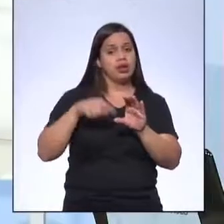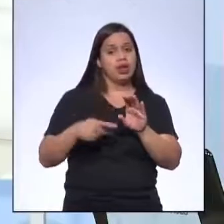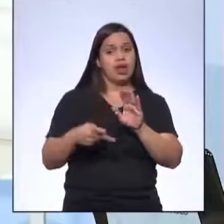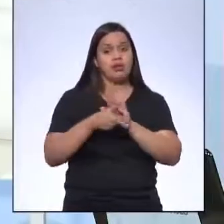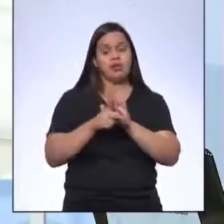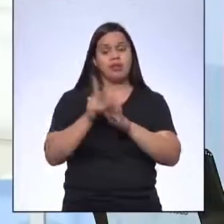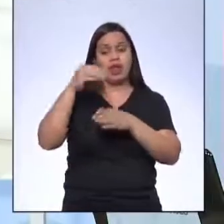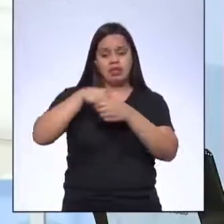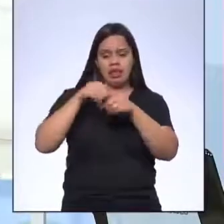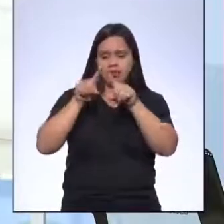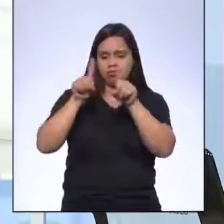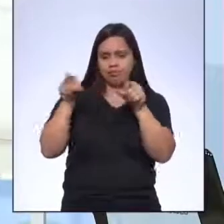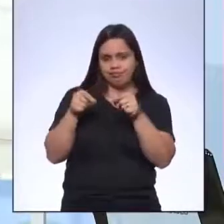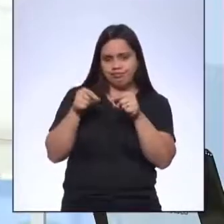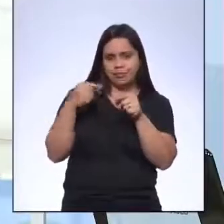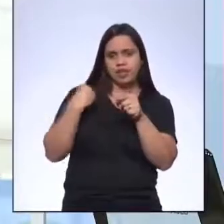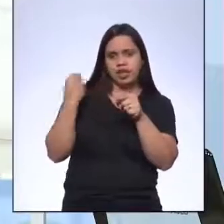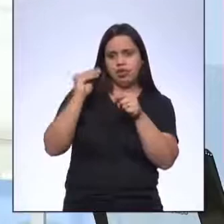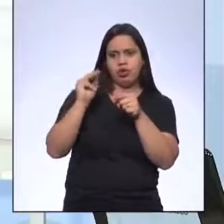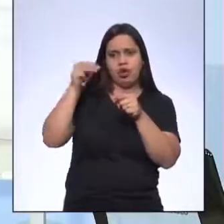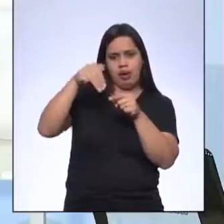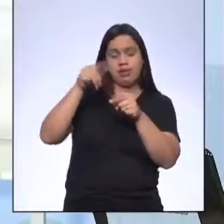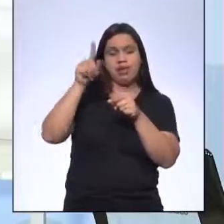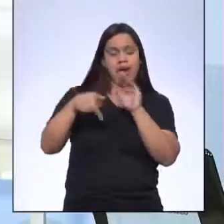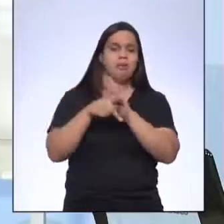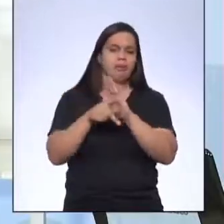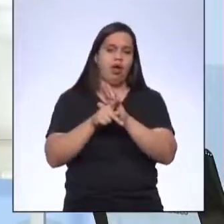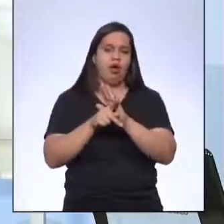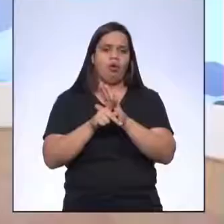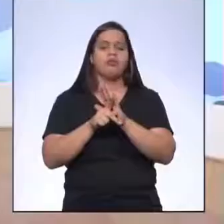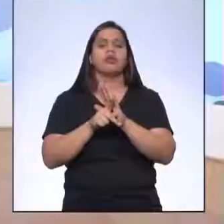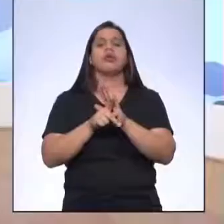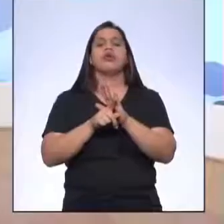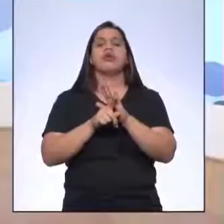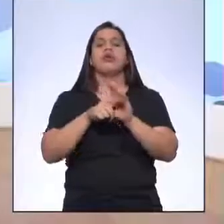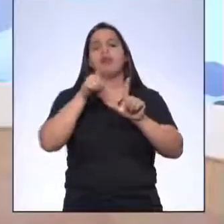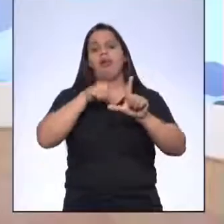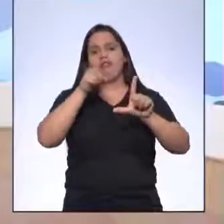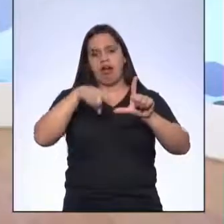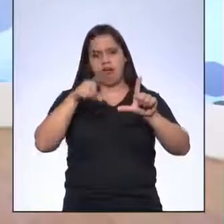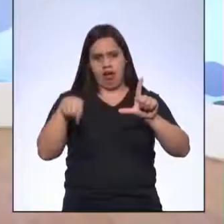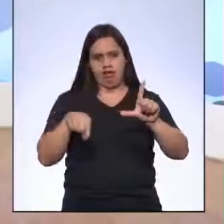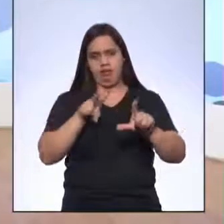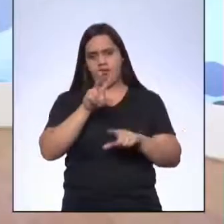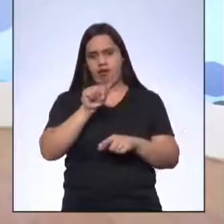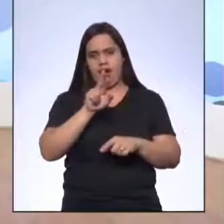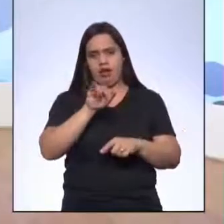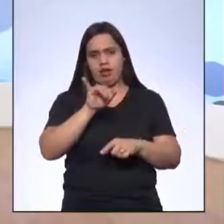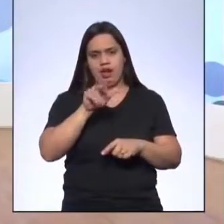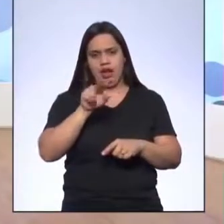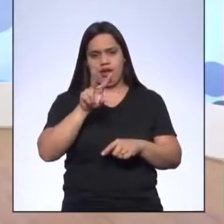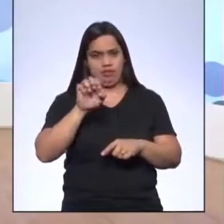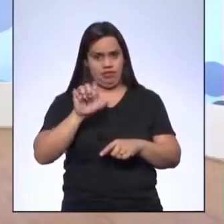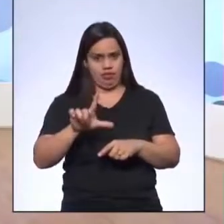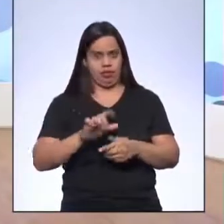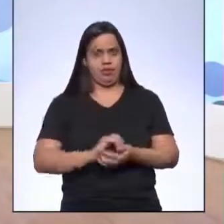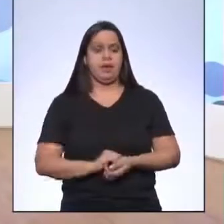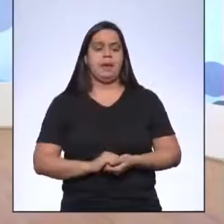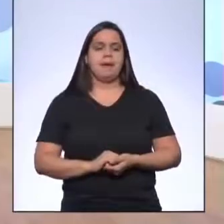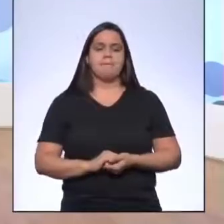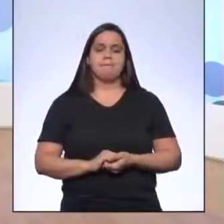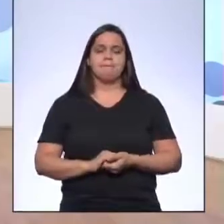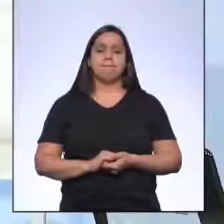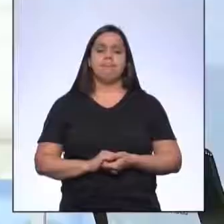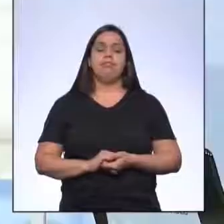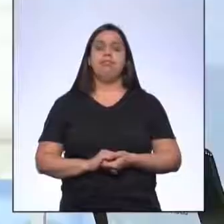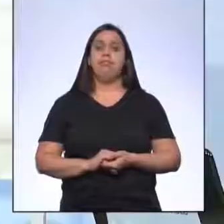que está aqui dentro dos parentes que nesse caso é uma variável certo o Jonas beleza certinho vamos ficar mais um bora